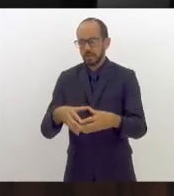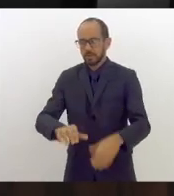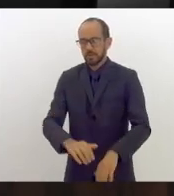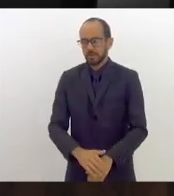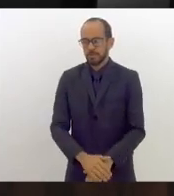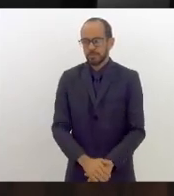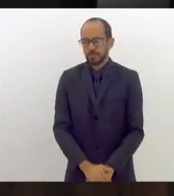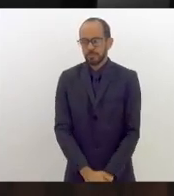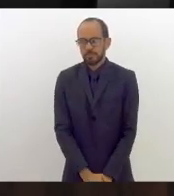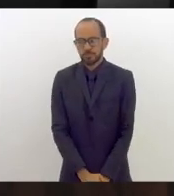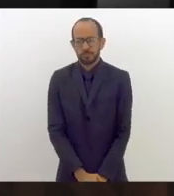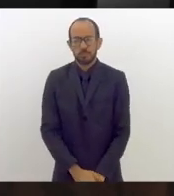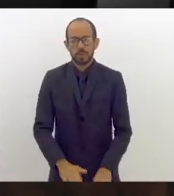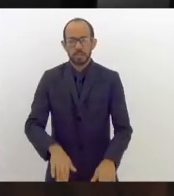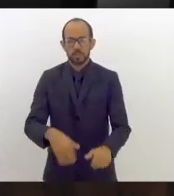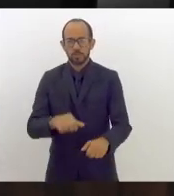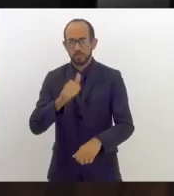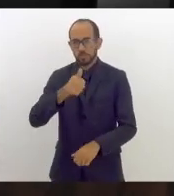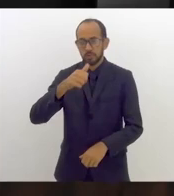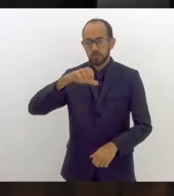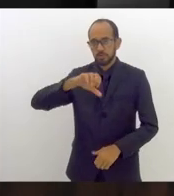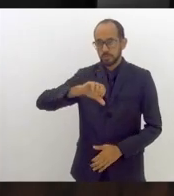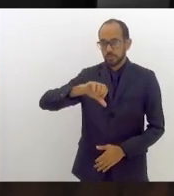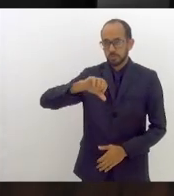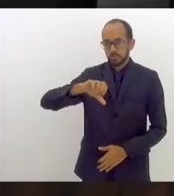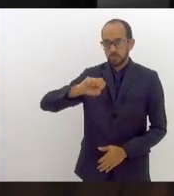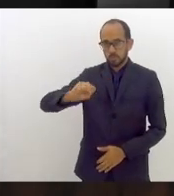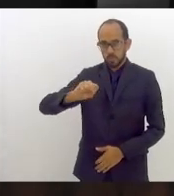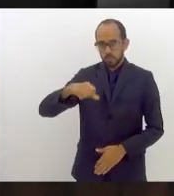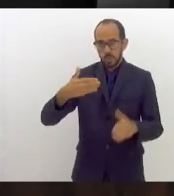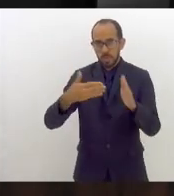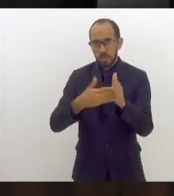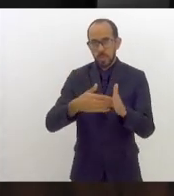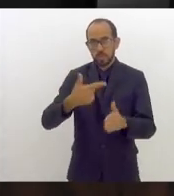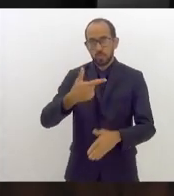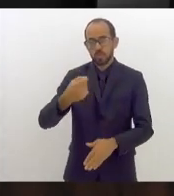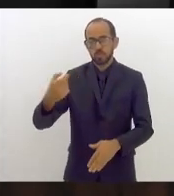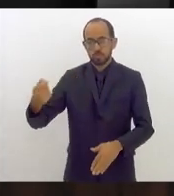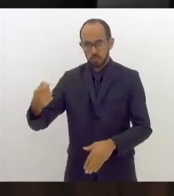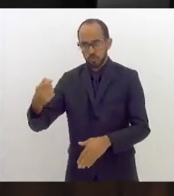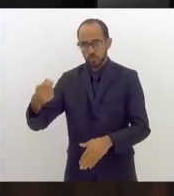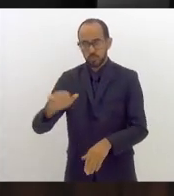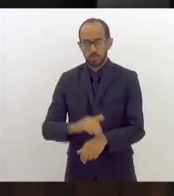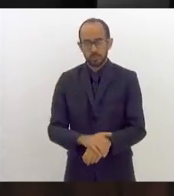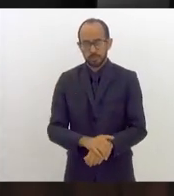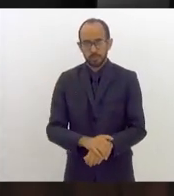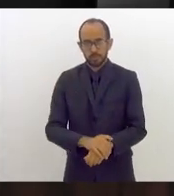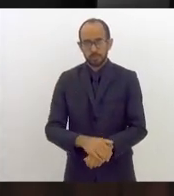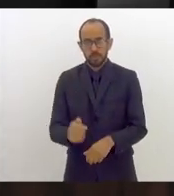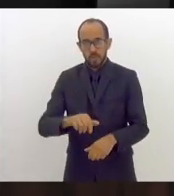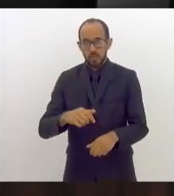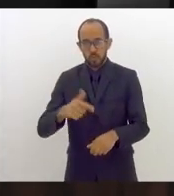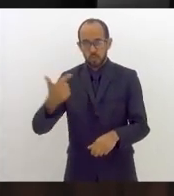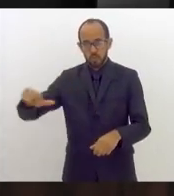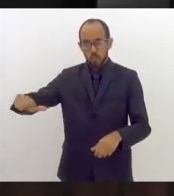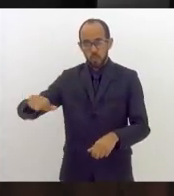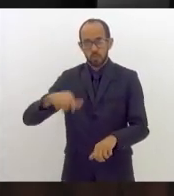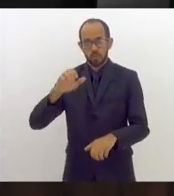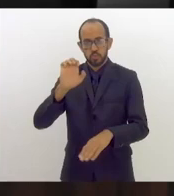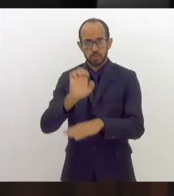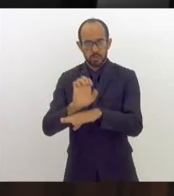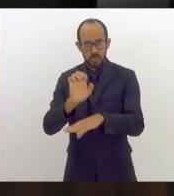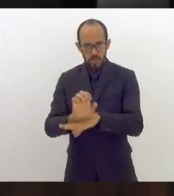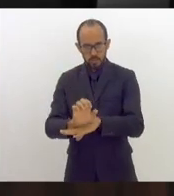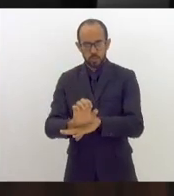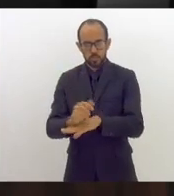triênio 1998 a 2000 no exterior como observador militar representou